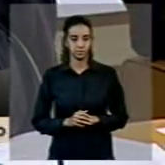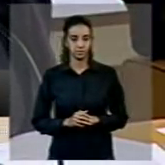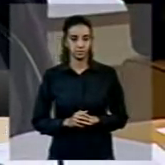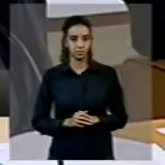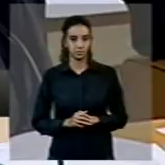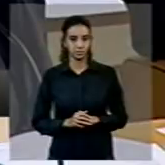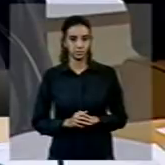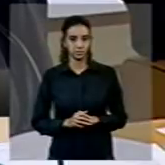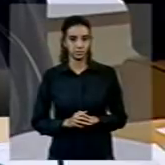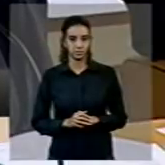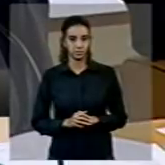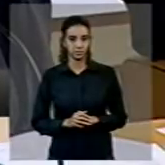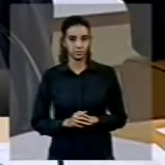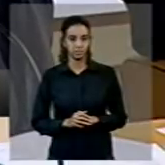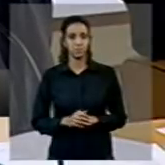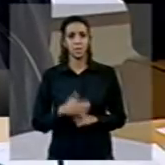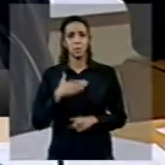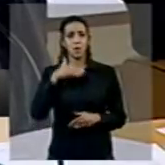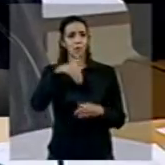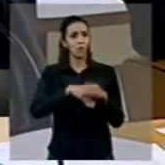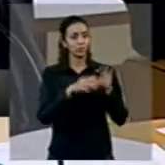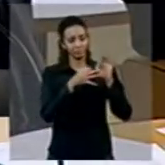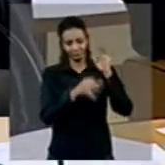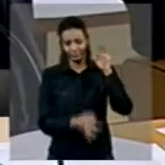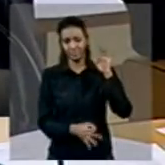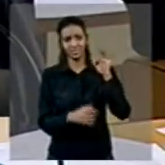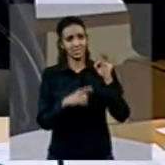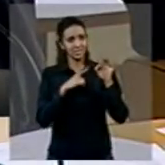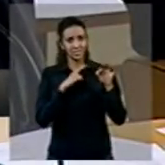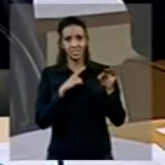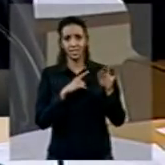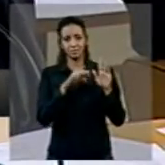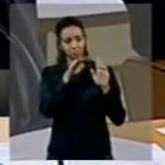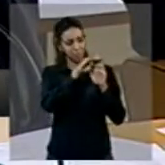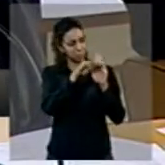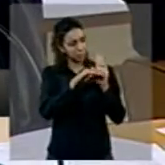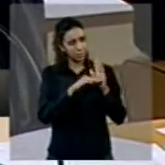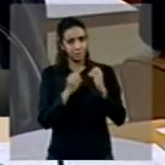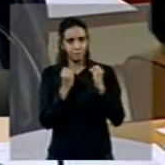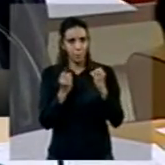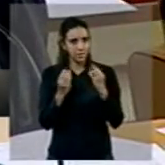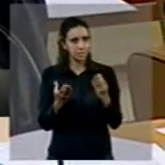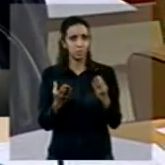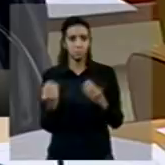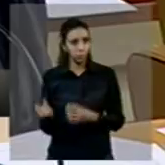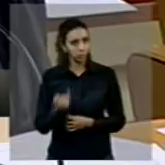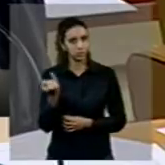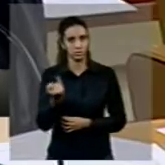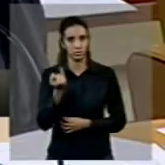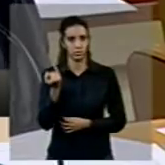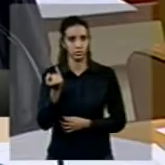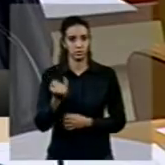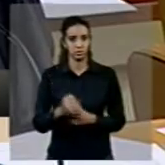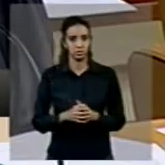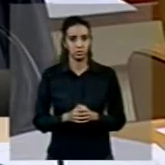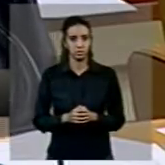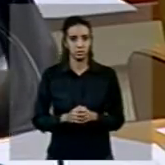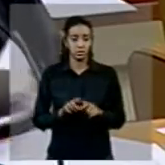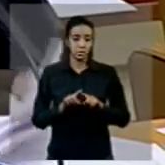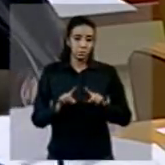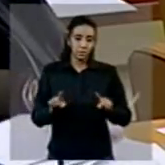eu tenho um voto extenso, trago aqui uma série de informações relevantes, mas, vamos dizer